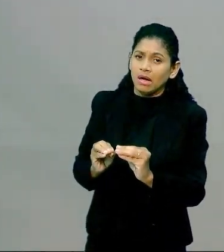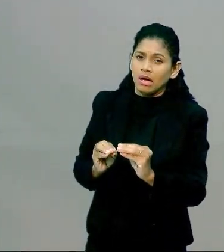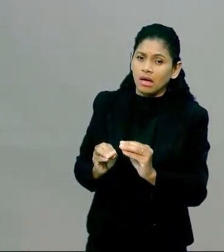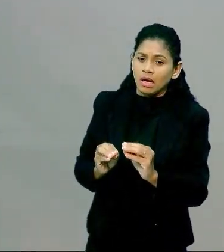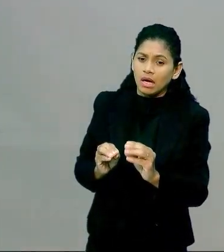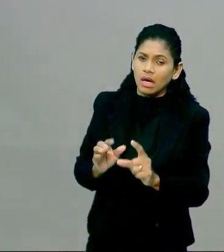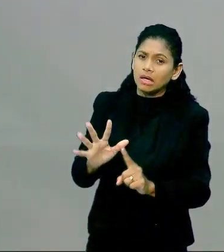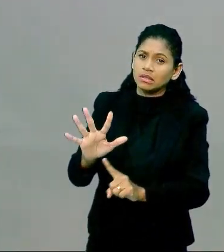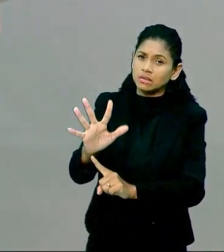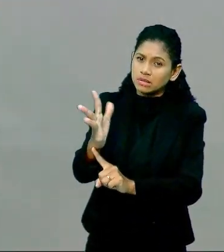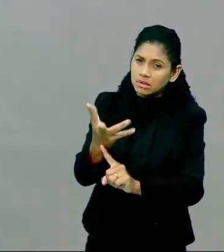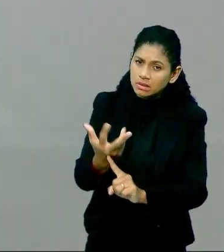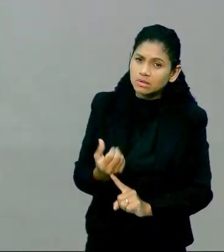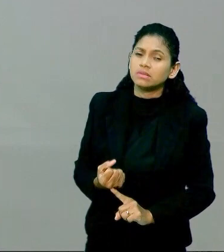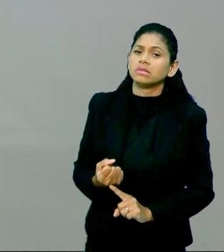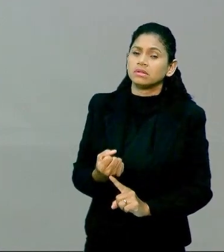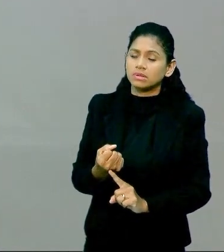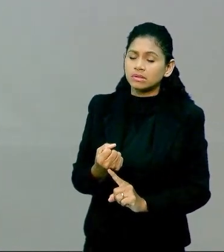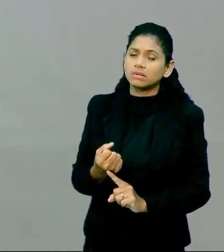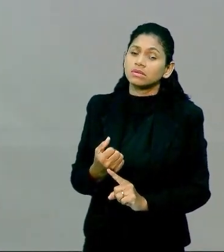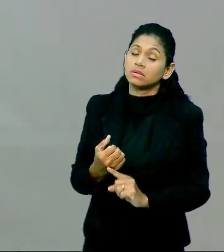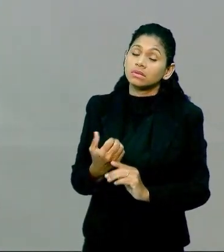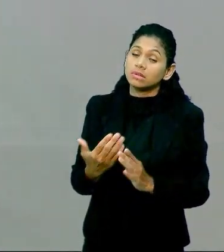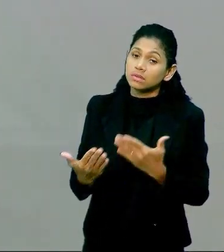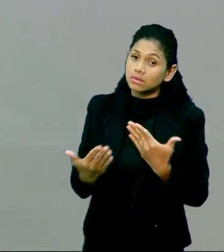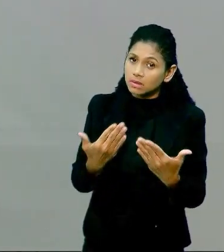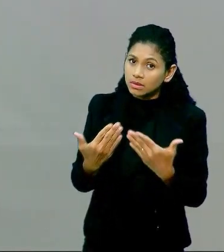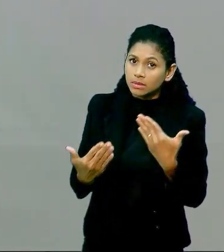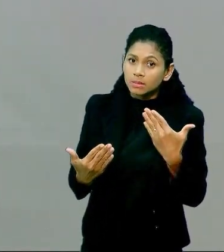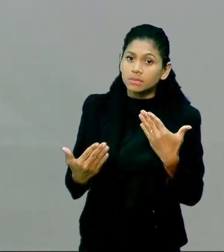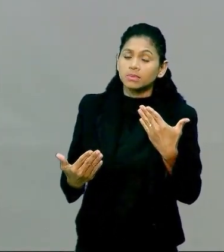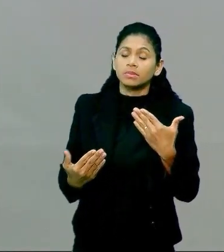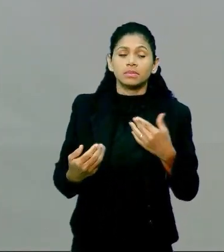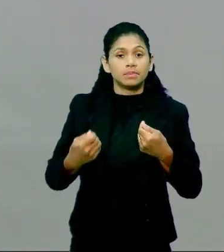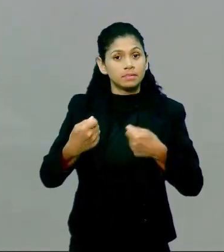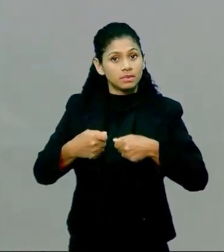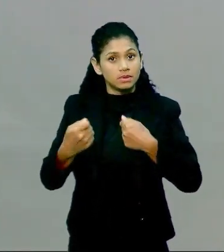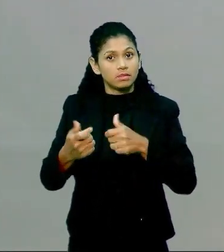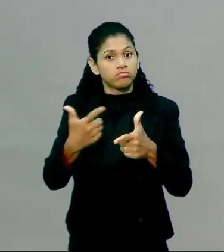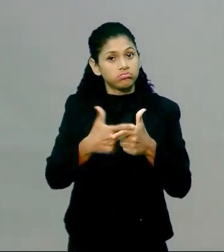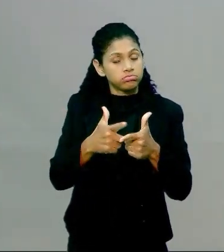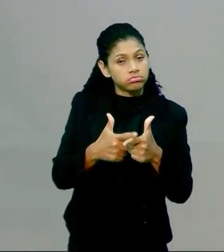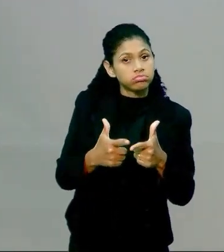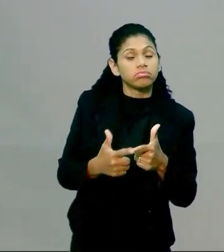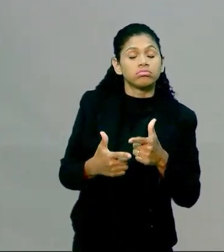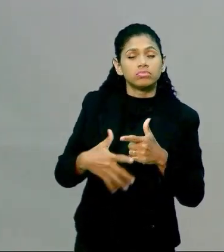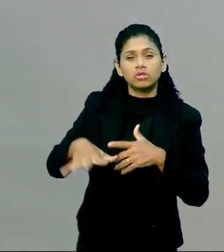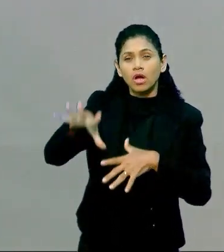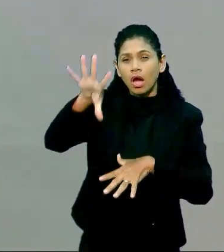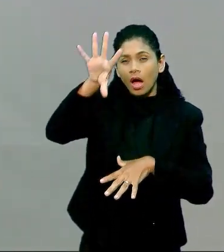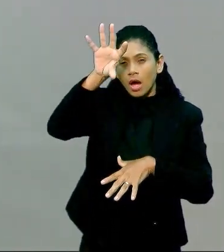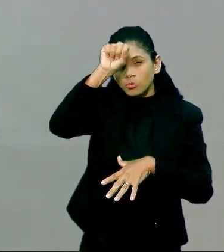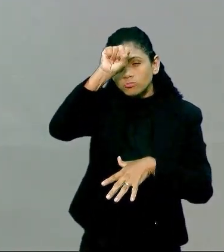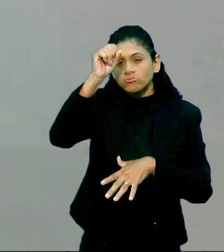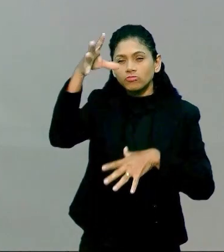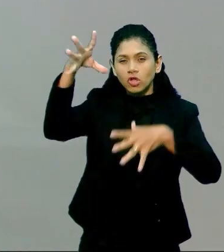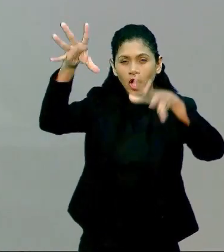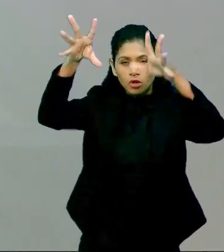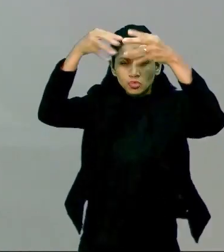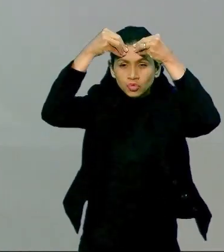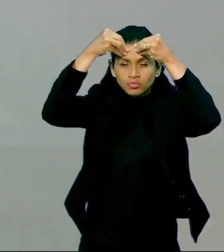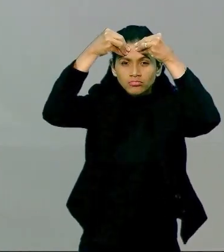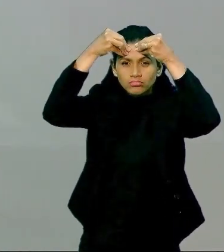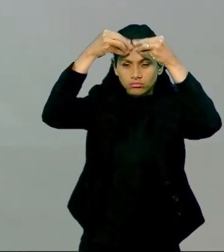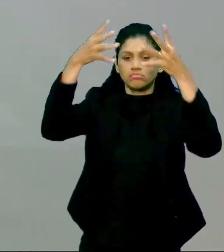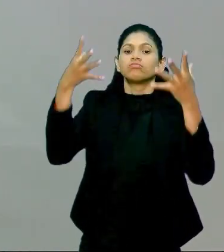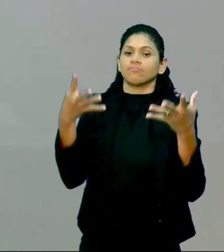gente faz e traz e que a gente vai problematizando para que na hora do Enem a gente consiga absorver e acompanhar aquele conhecimento,